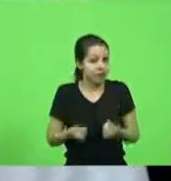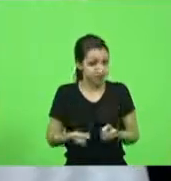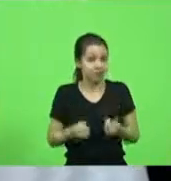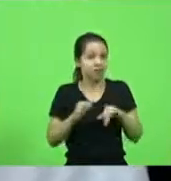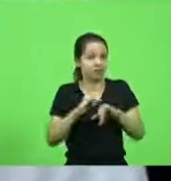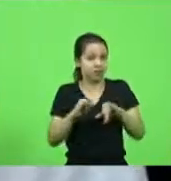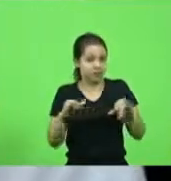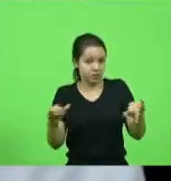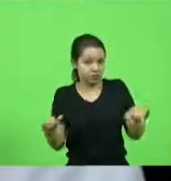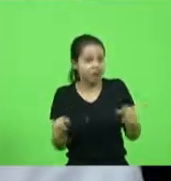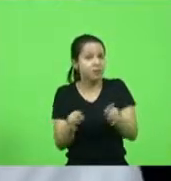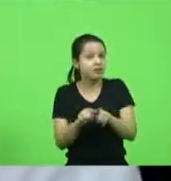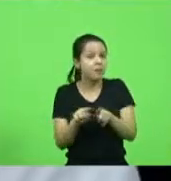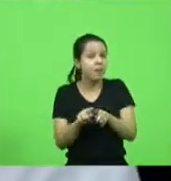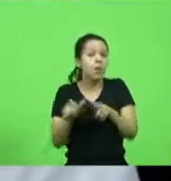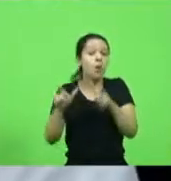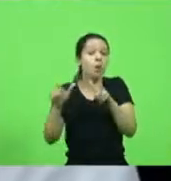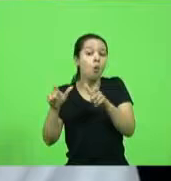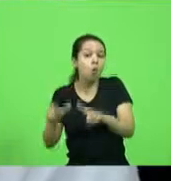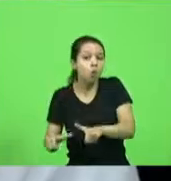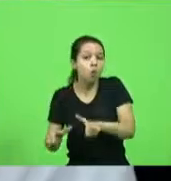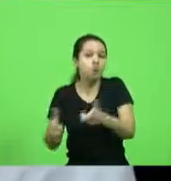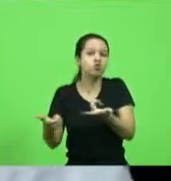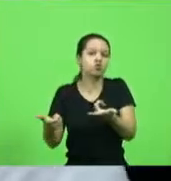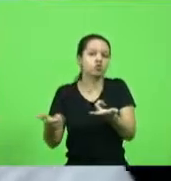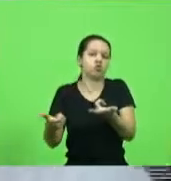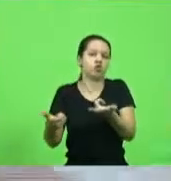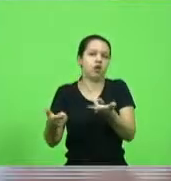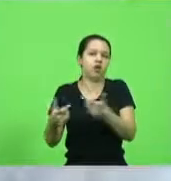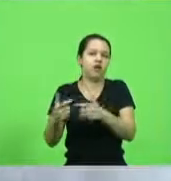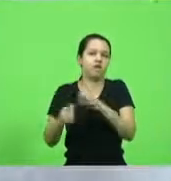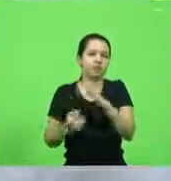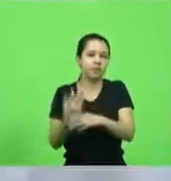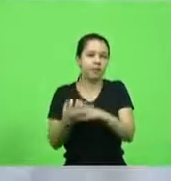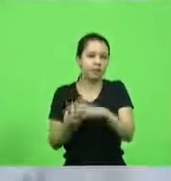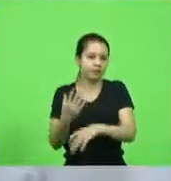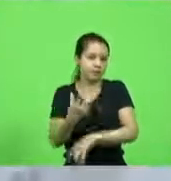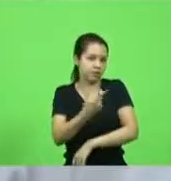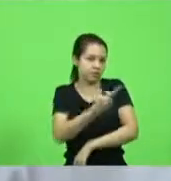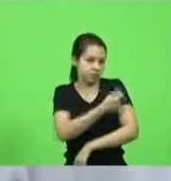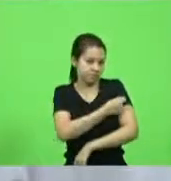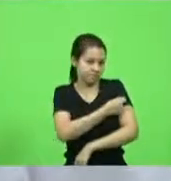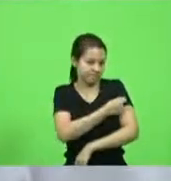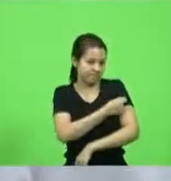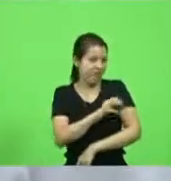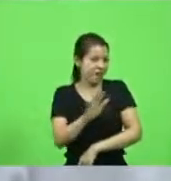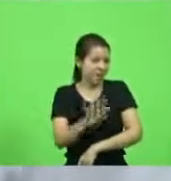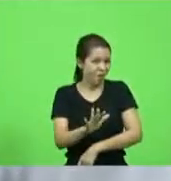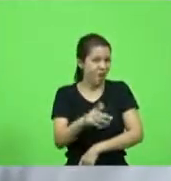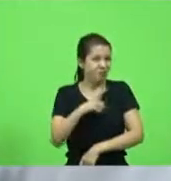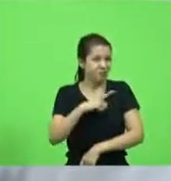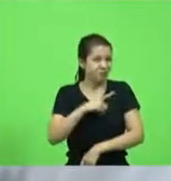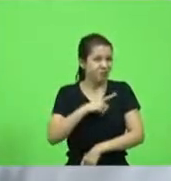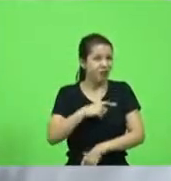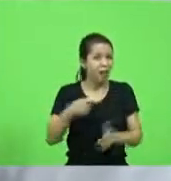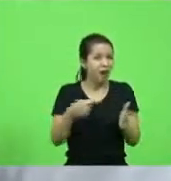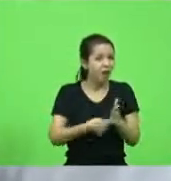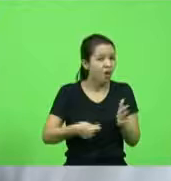da origem das vacinas, né? Nós estamos tendo aí uma luta ideológica que tem travado